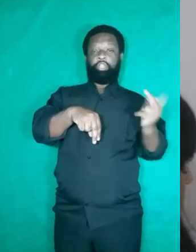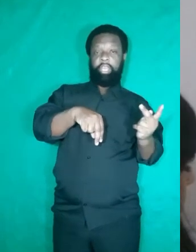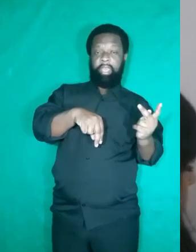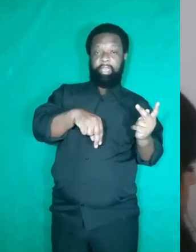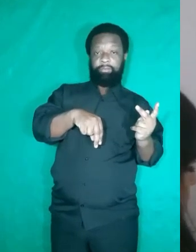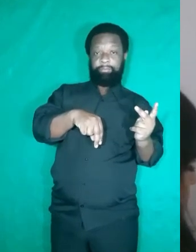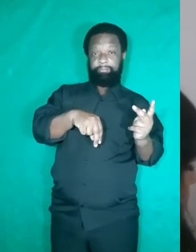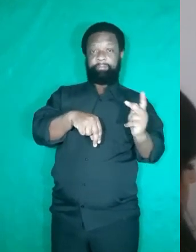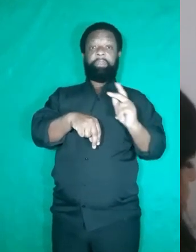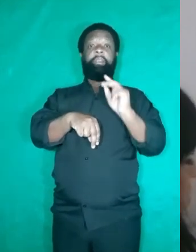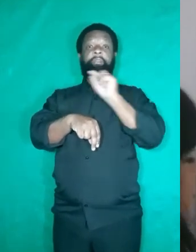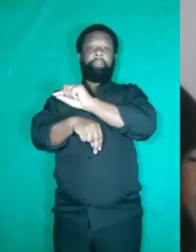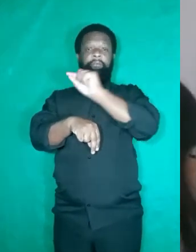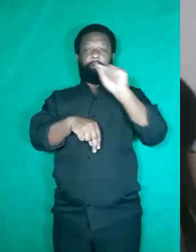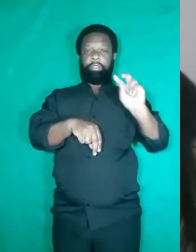volta.